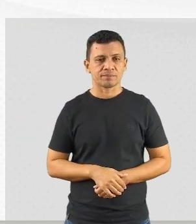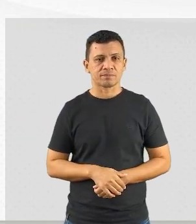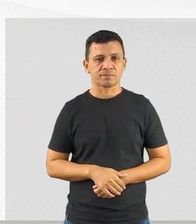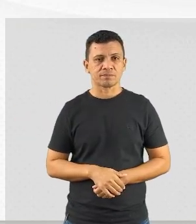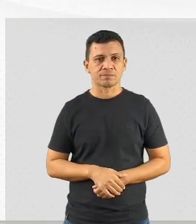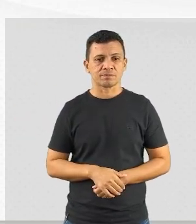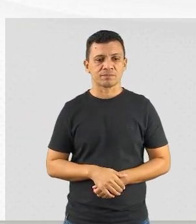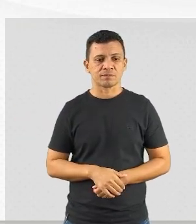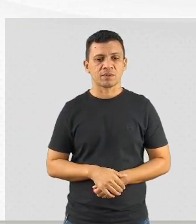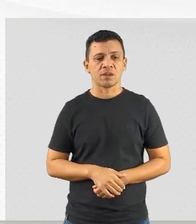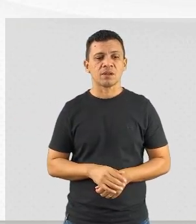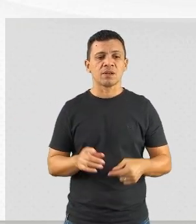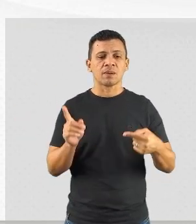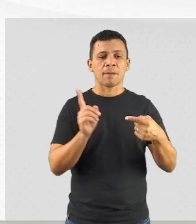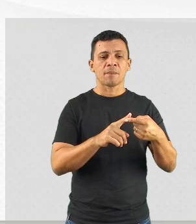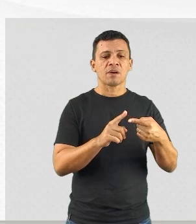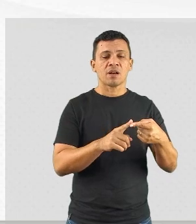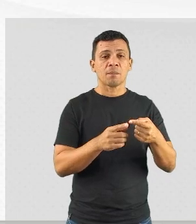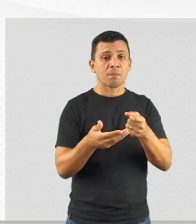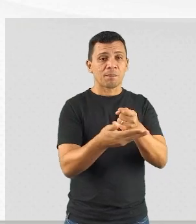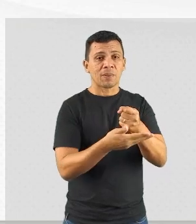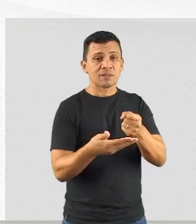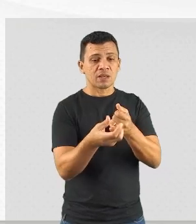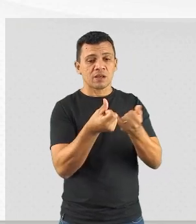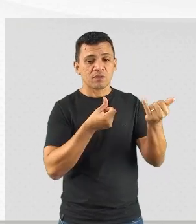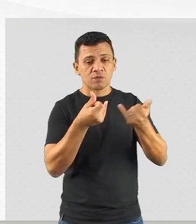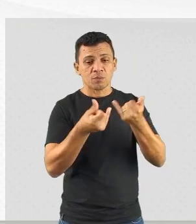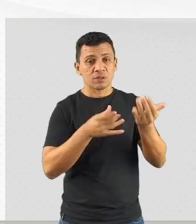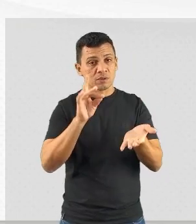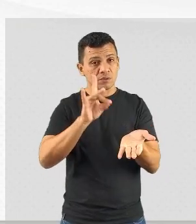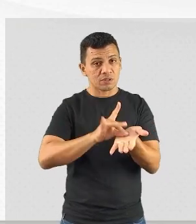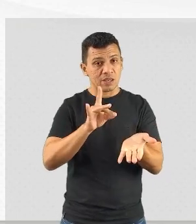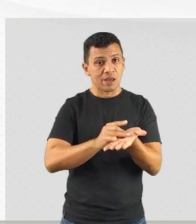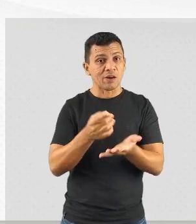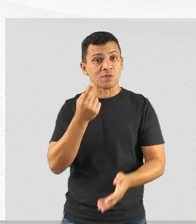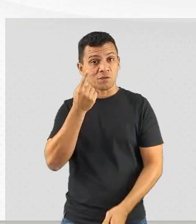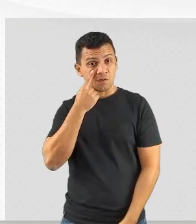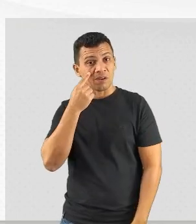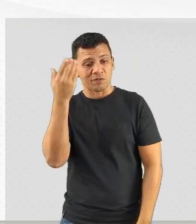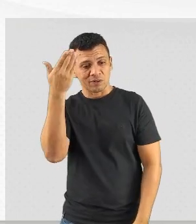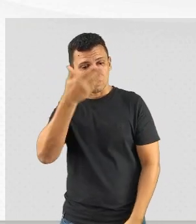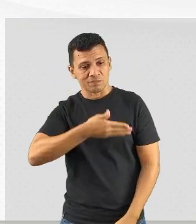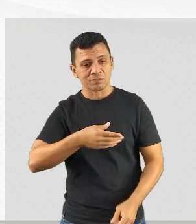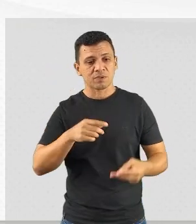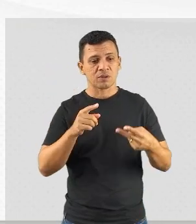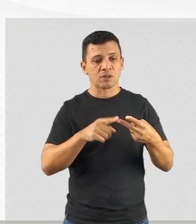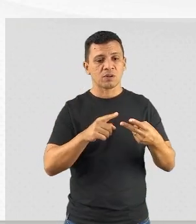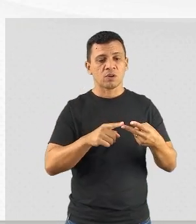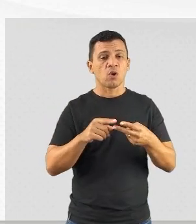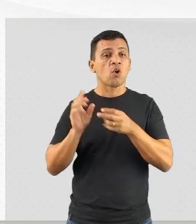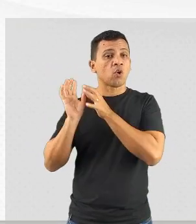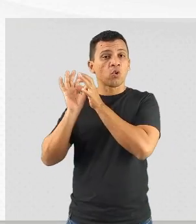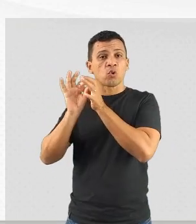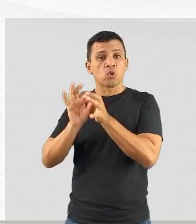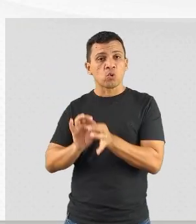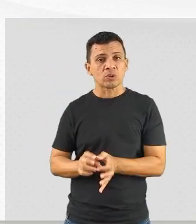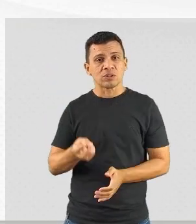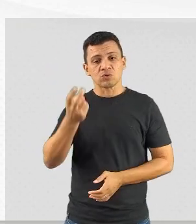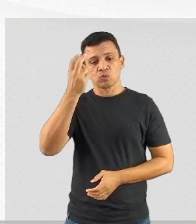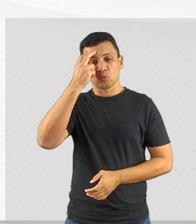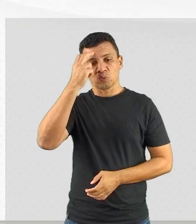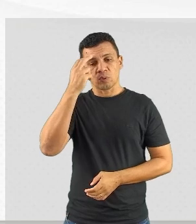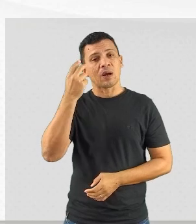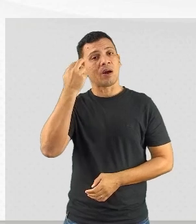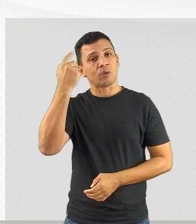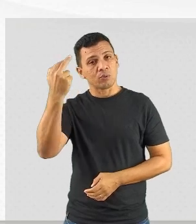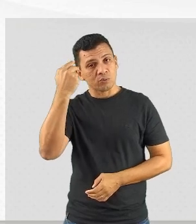meu contexto social, basear-se em informações reais e verificáveis, considerar o contexto cultural, histórico e social. Eu